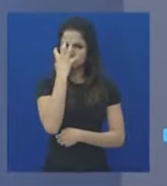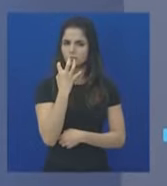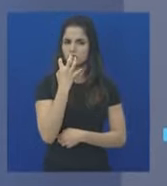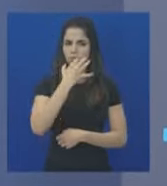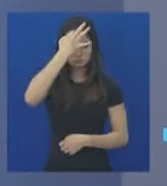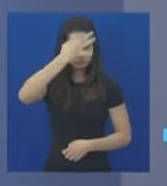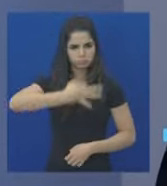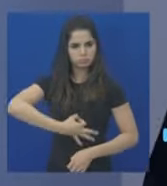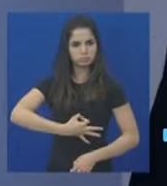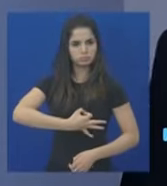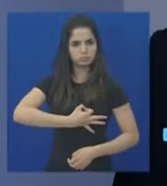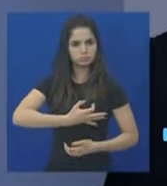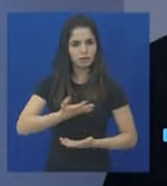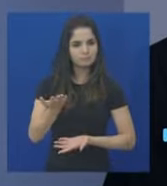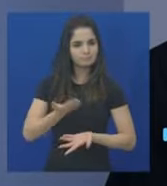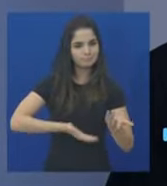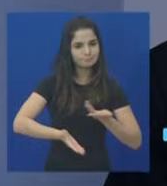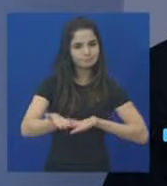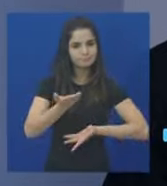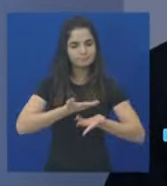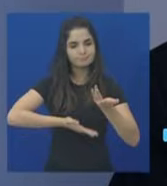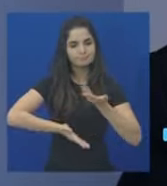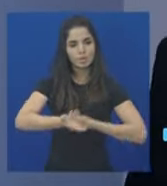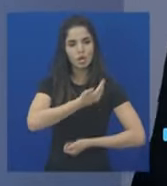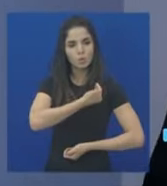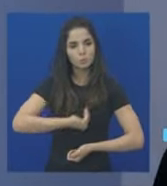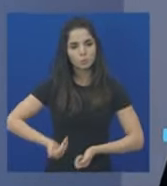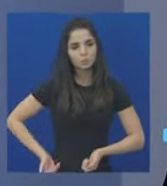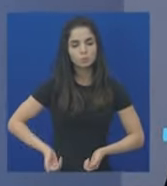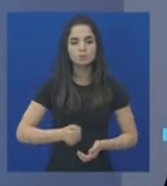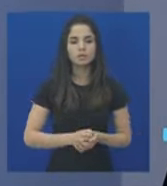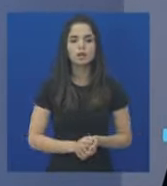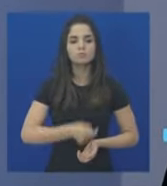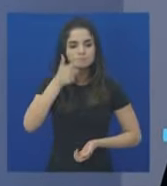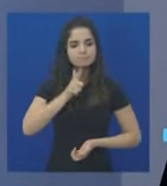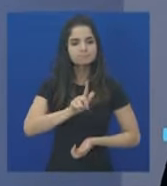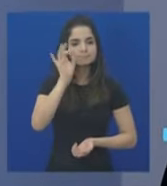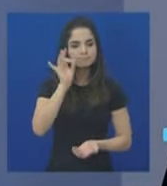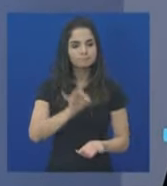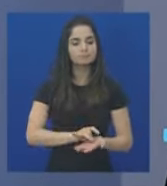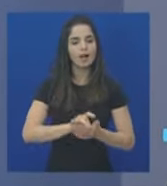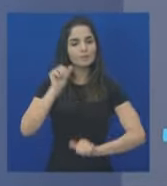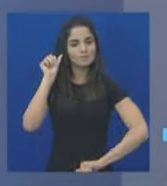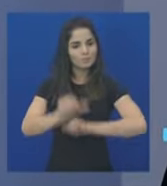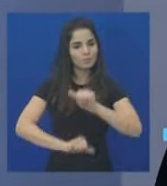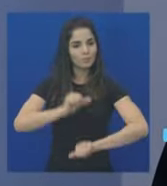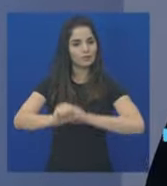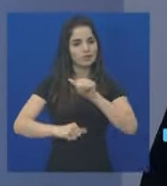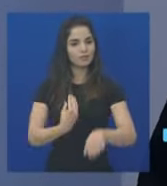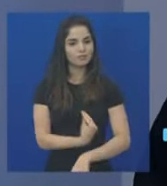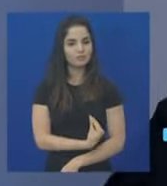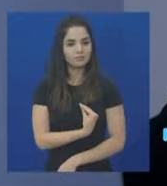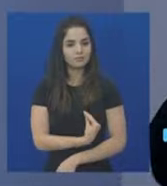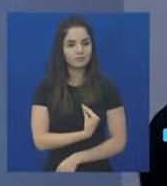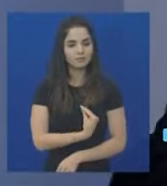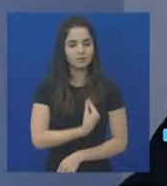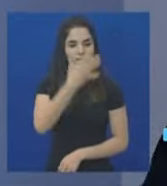honestidade no trato com a coisa pública, para que a gente possa, de verdade, transformar a vida na cidade de Cabo Frio.